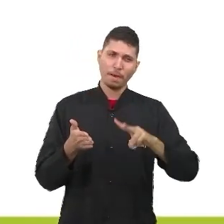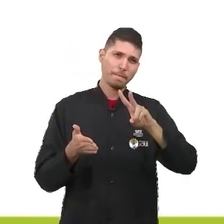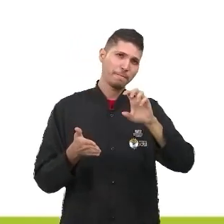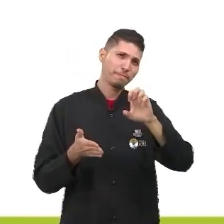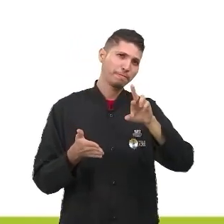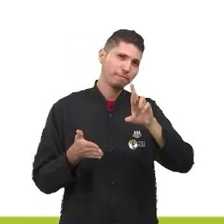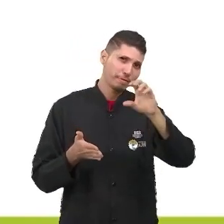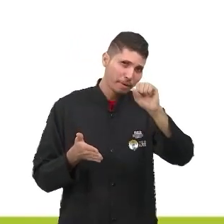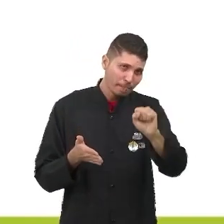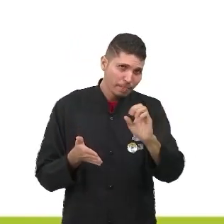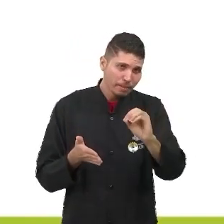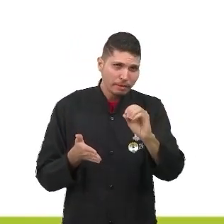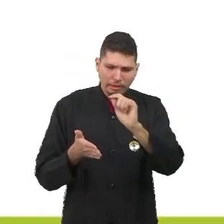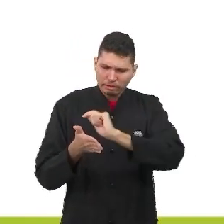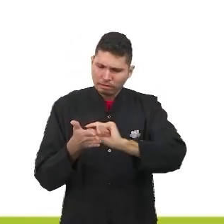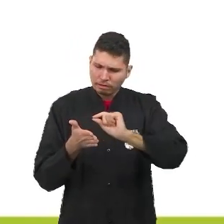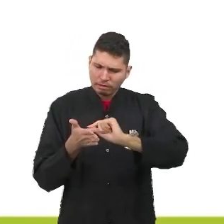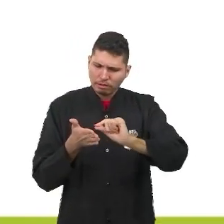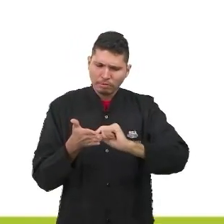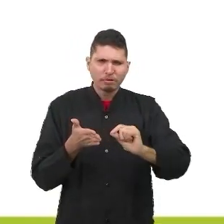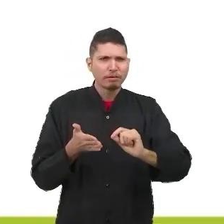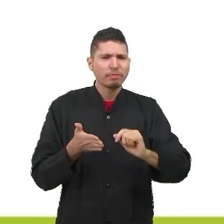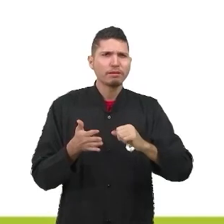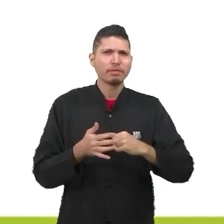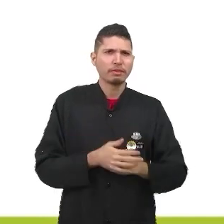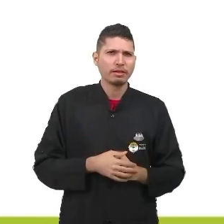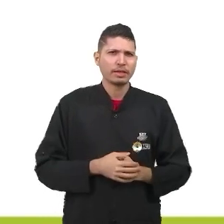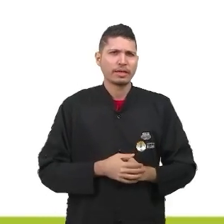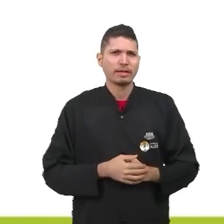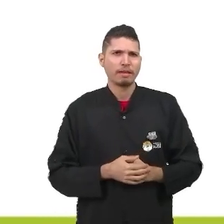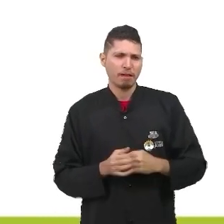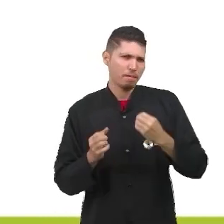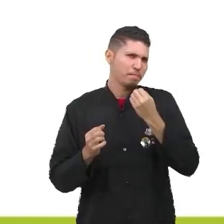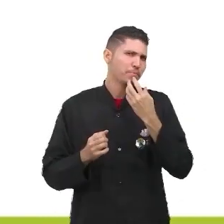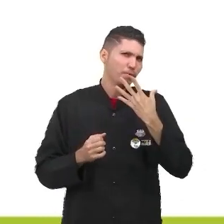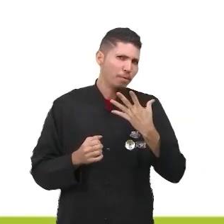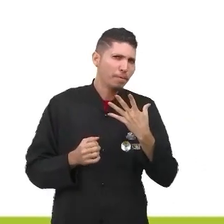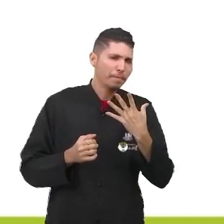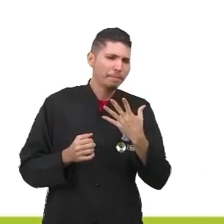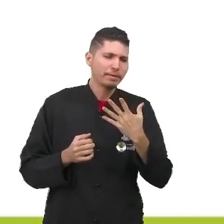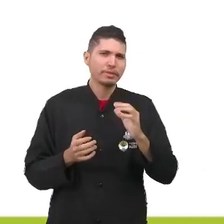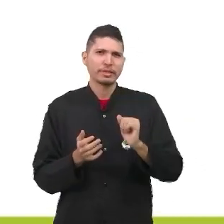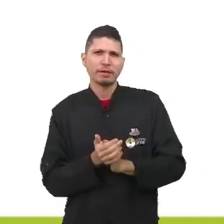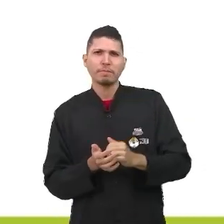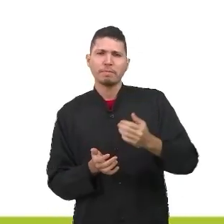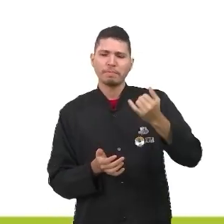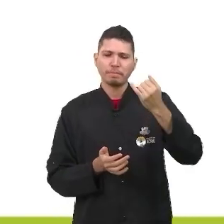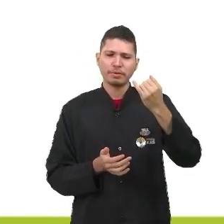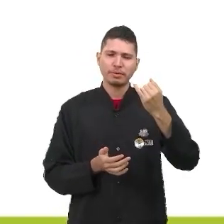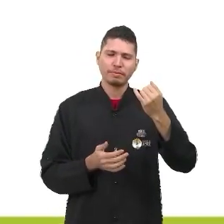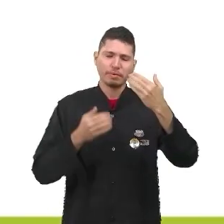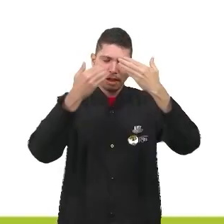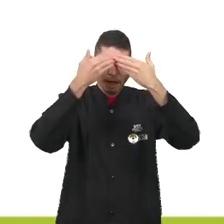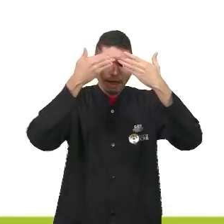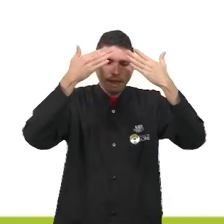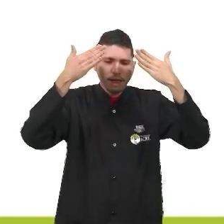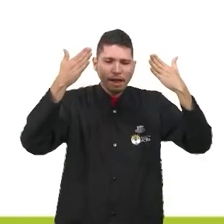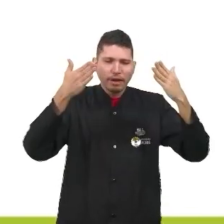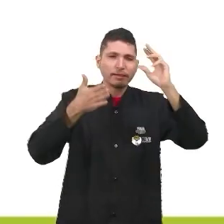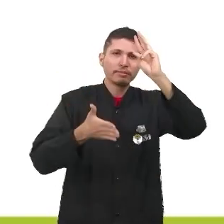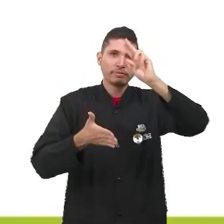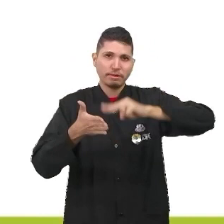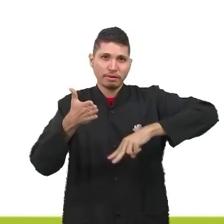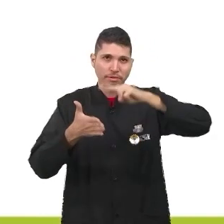Essas anotações, elas servem para direcionar os leitores, para os leitores fazerem uma leitura crítica em relação à